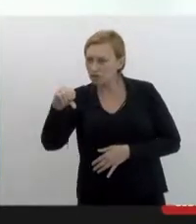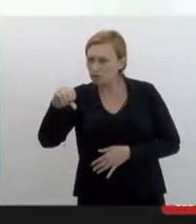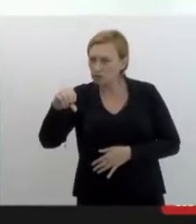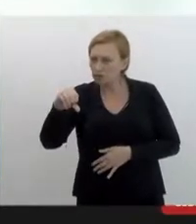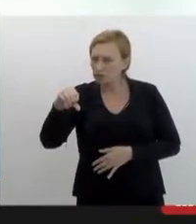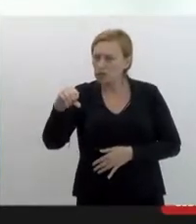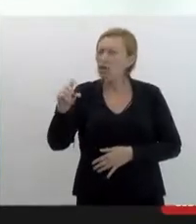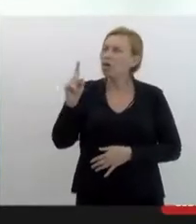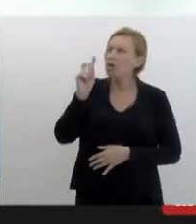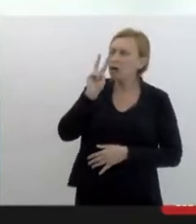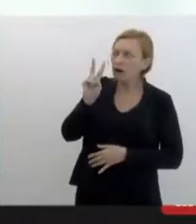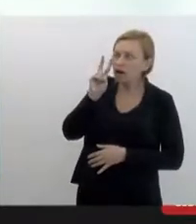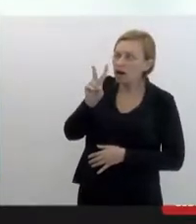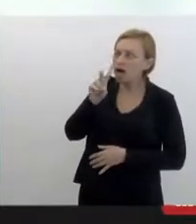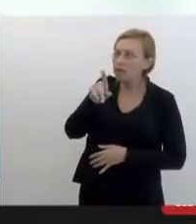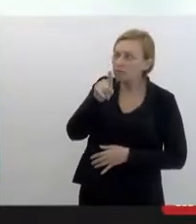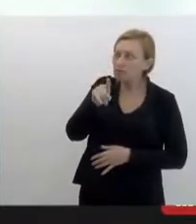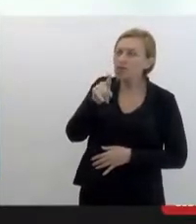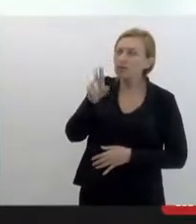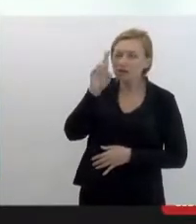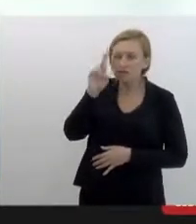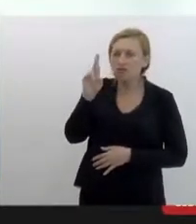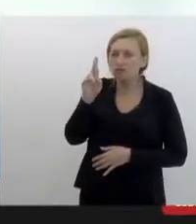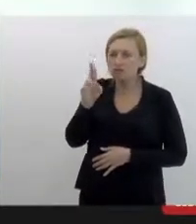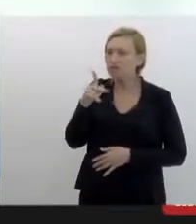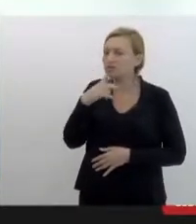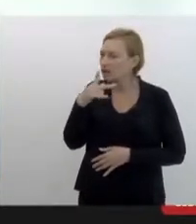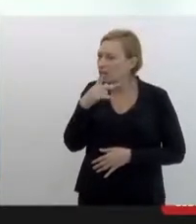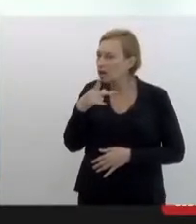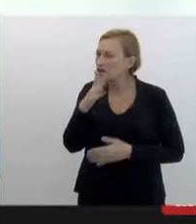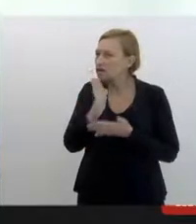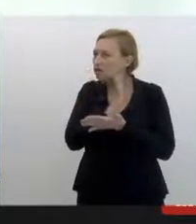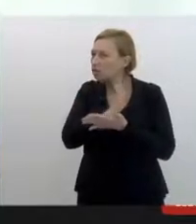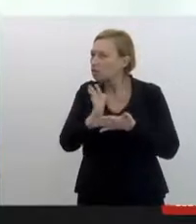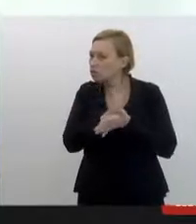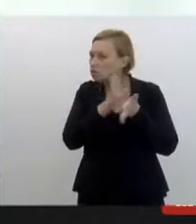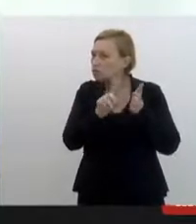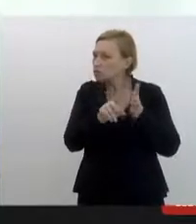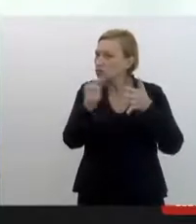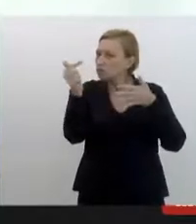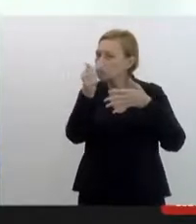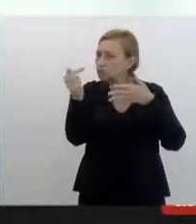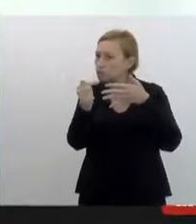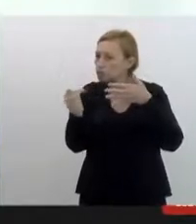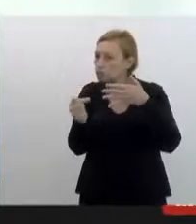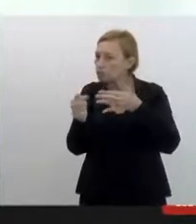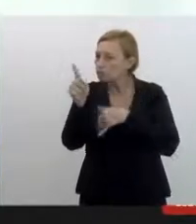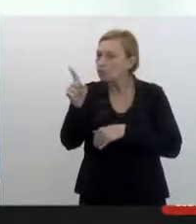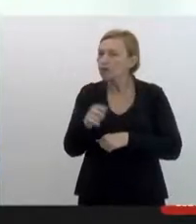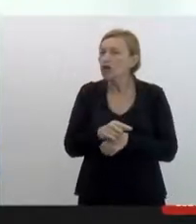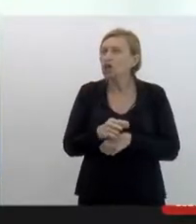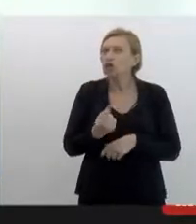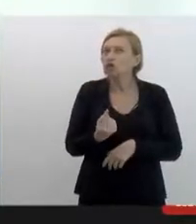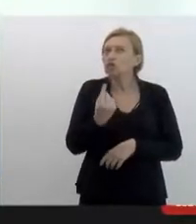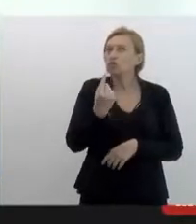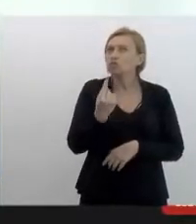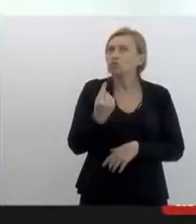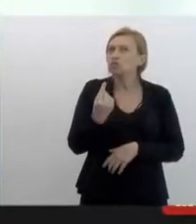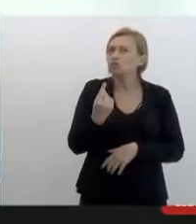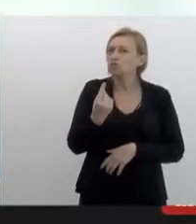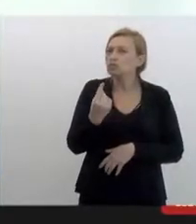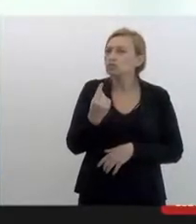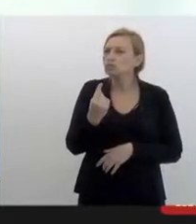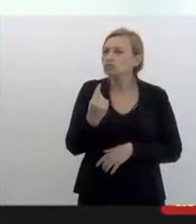2019. Eu me lembro que a senhora fez alguma intervenção sobre algum tópico lá. E uma das recomendações